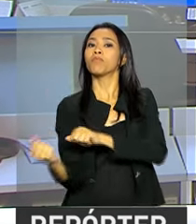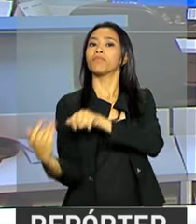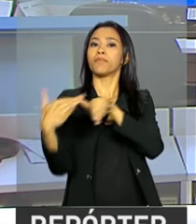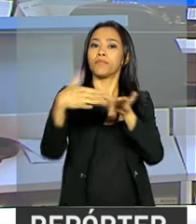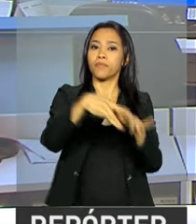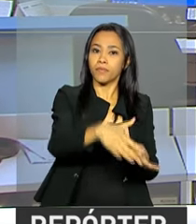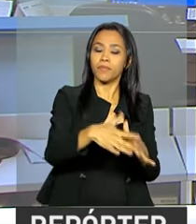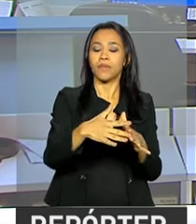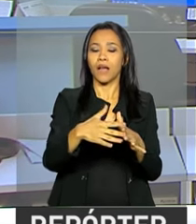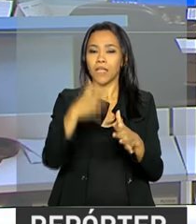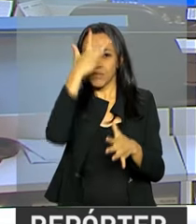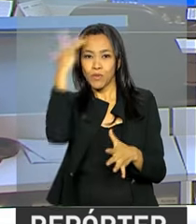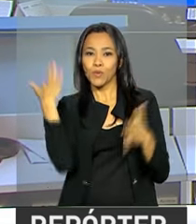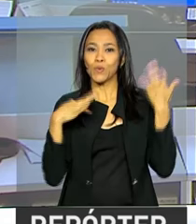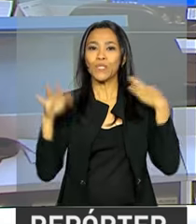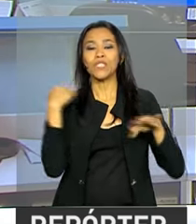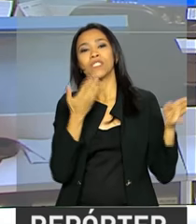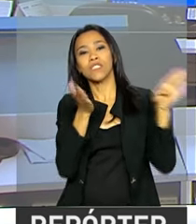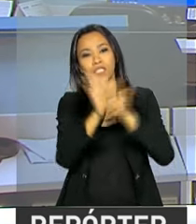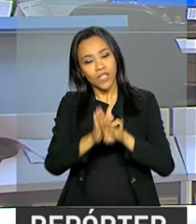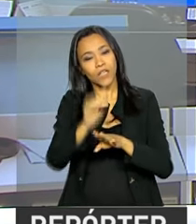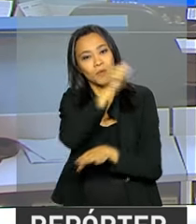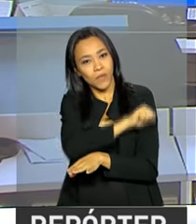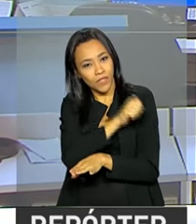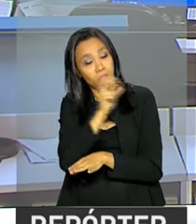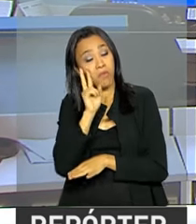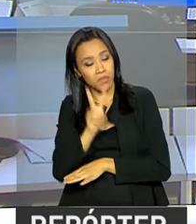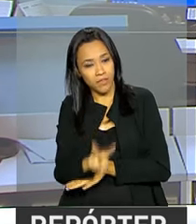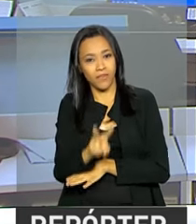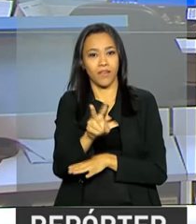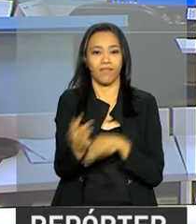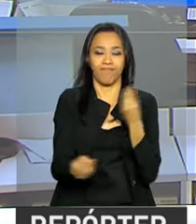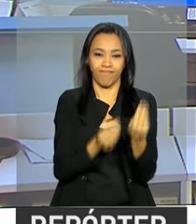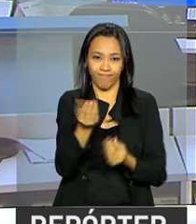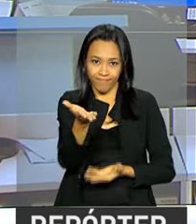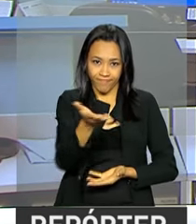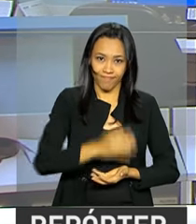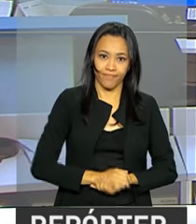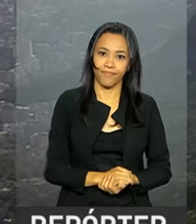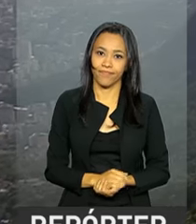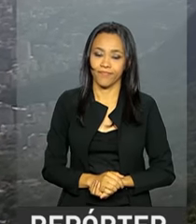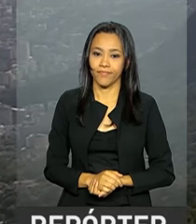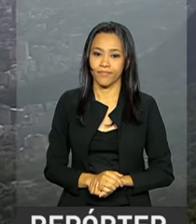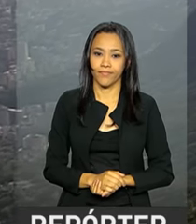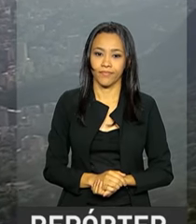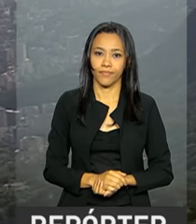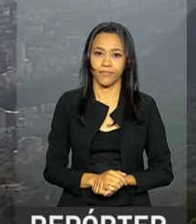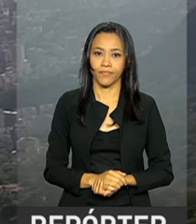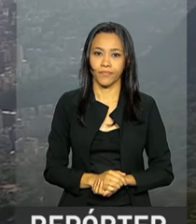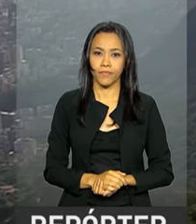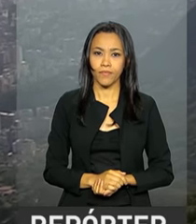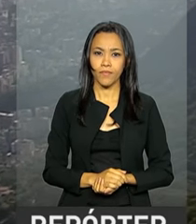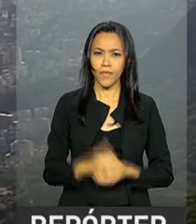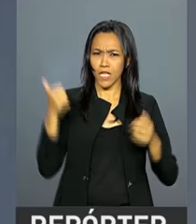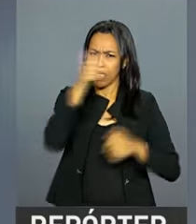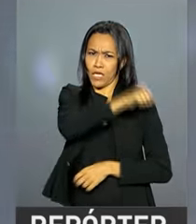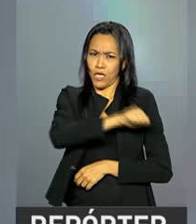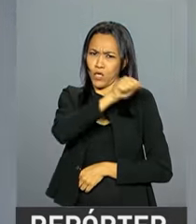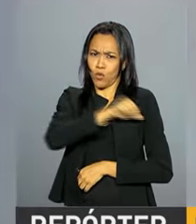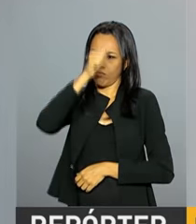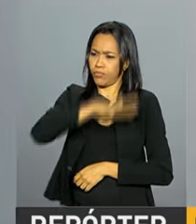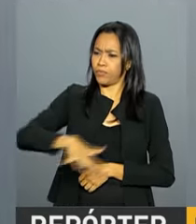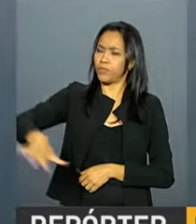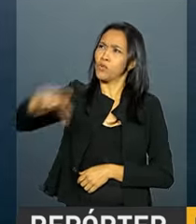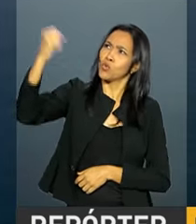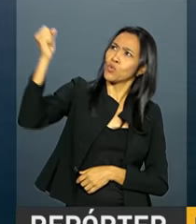os turistas que chegam ao Rio de Janeiro. Vamos ver na reportagem de Natália Melo. Rio de Janeiro,